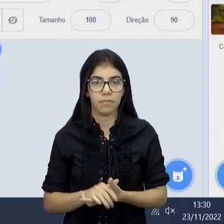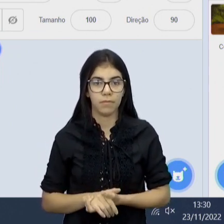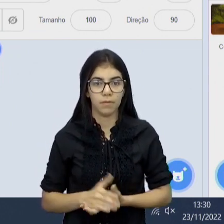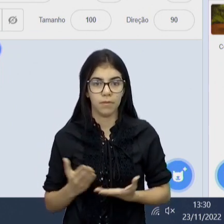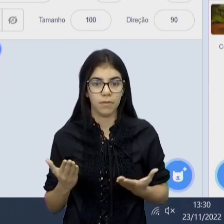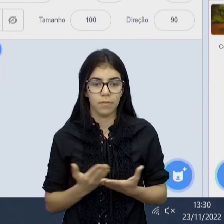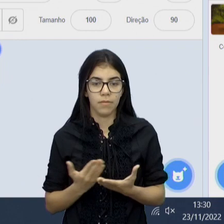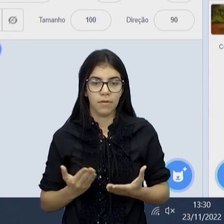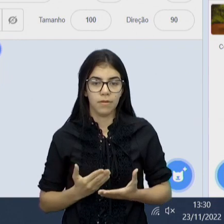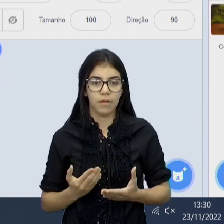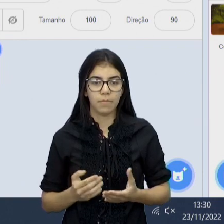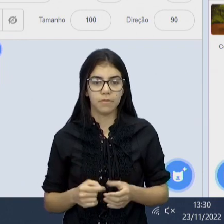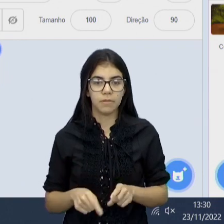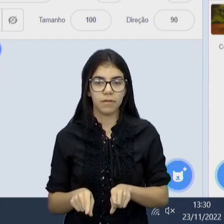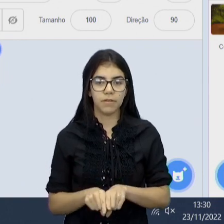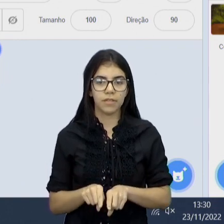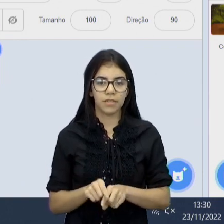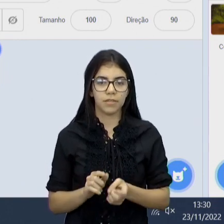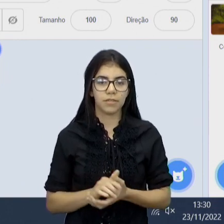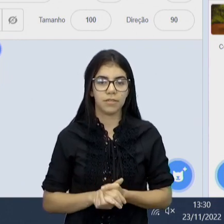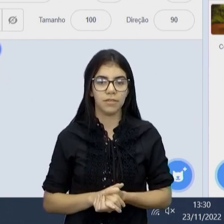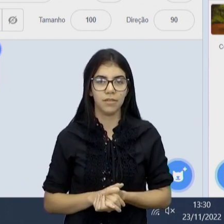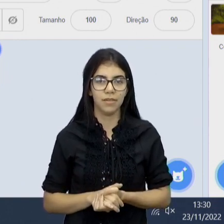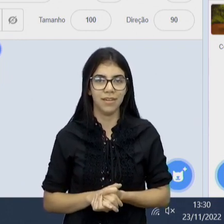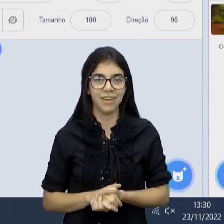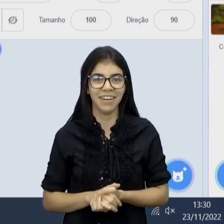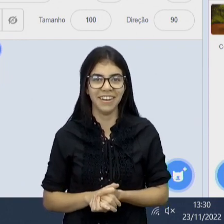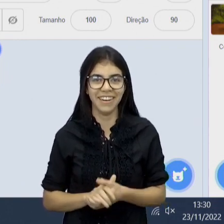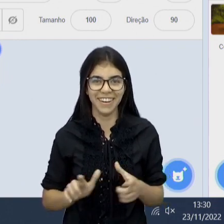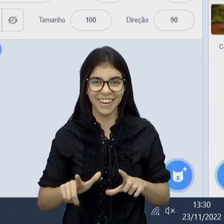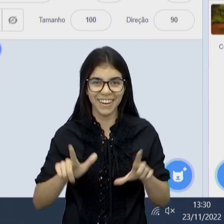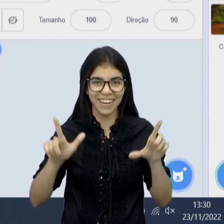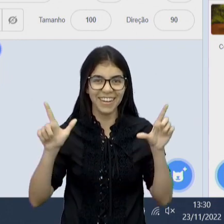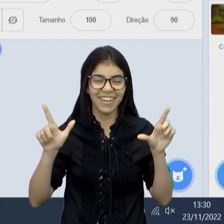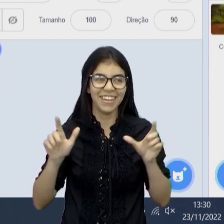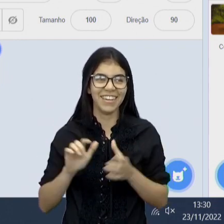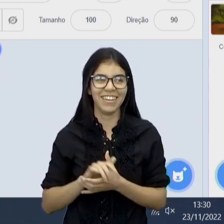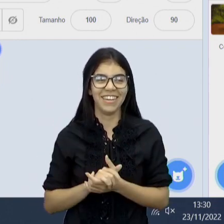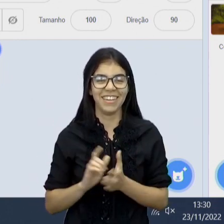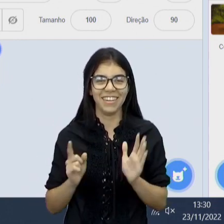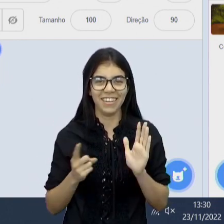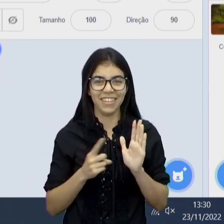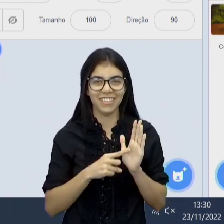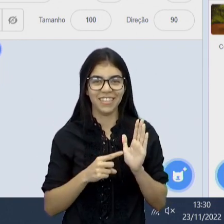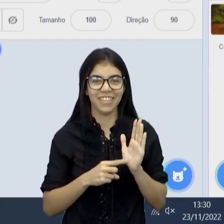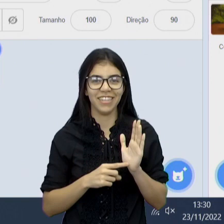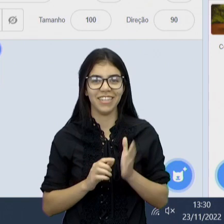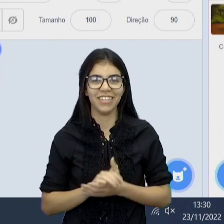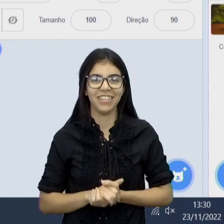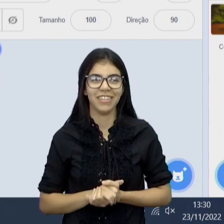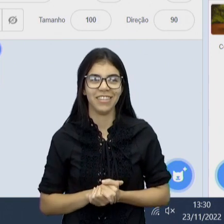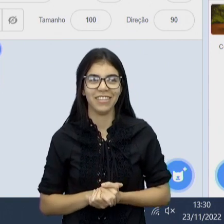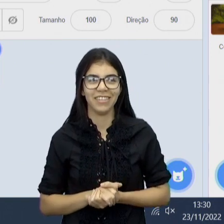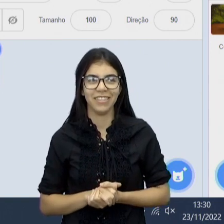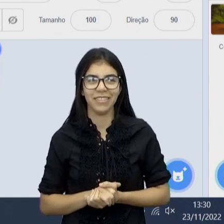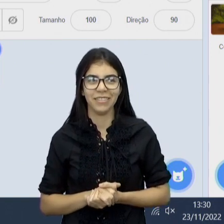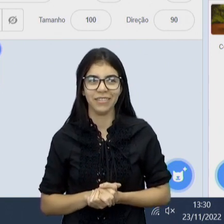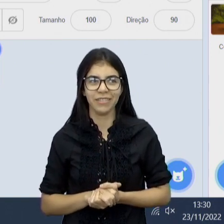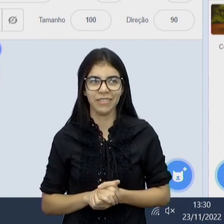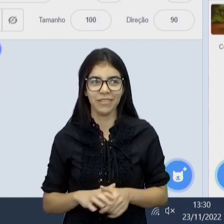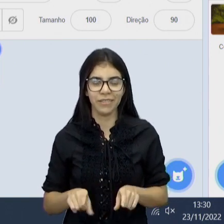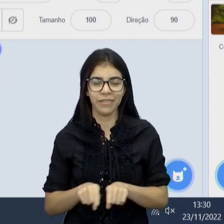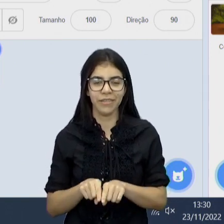vai ampliar a tela e a gente vai... Posso excluir Pode esse aqui que sobrou? Você pode jogar de volta para lá ou apertar delete que ele apaga. Ok.